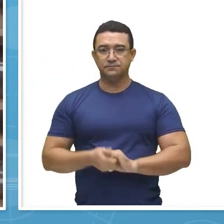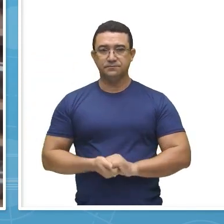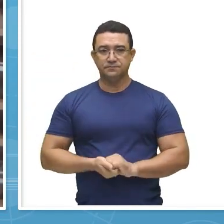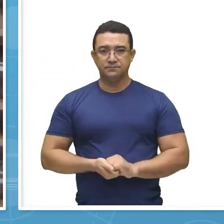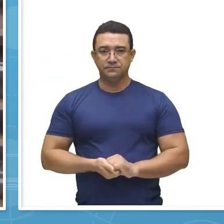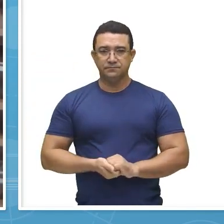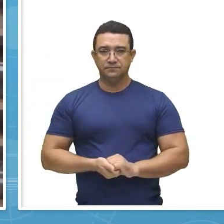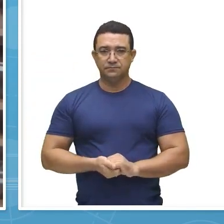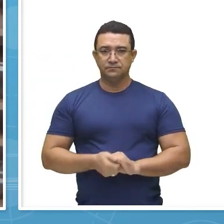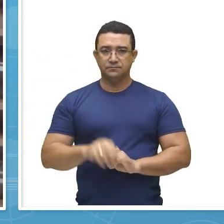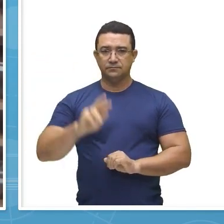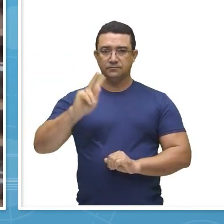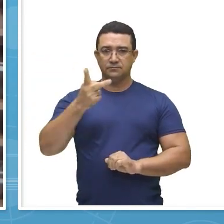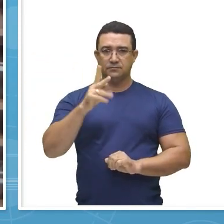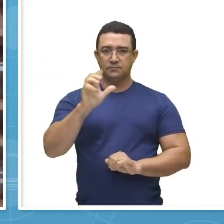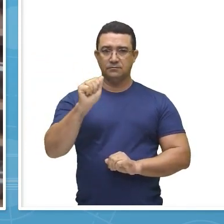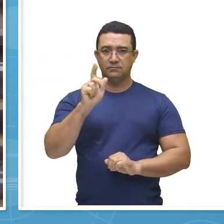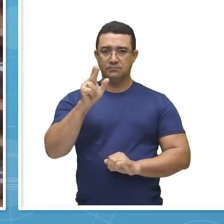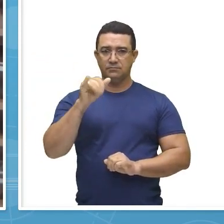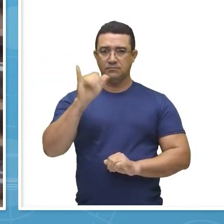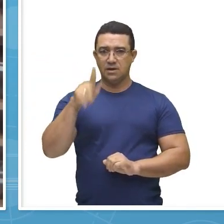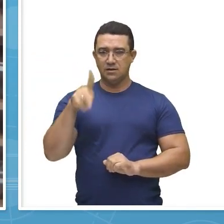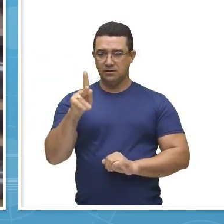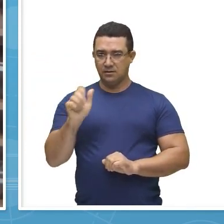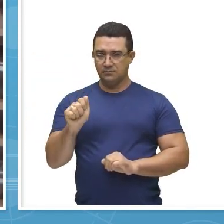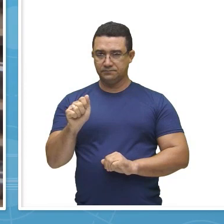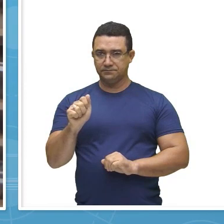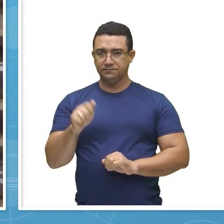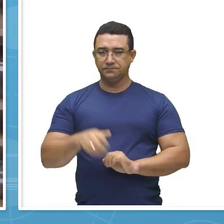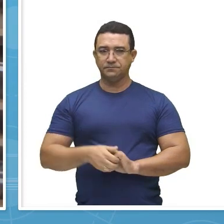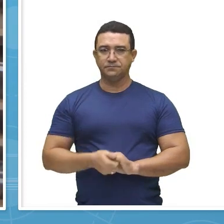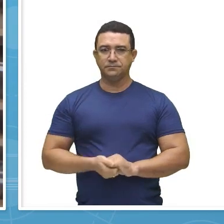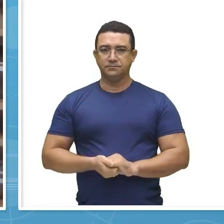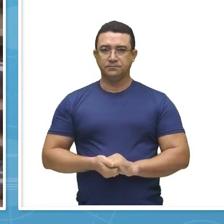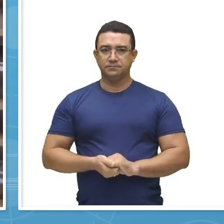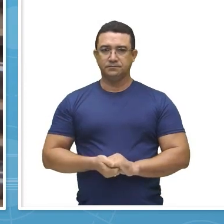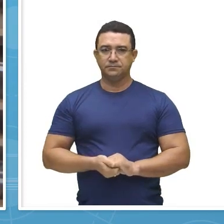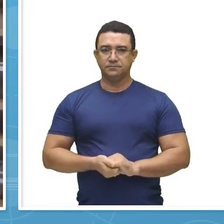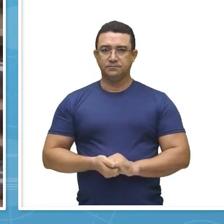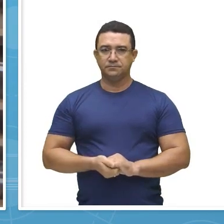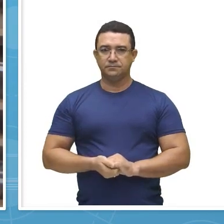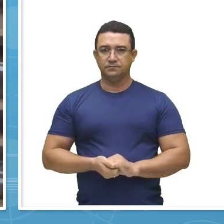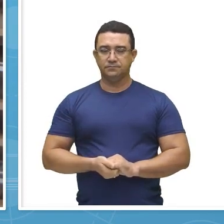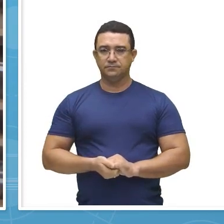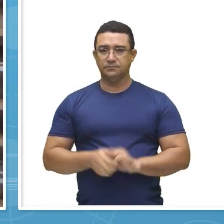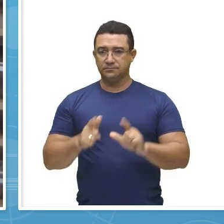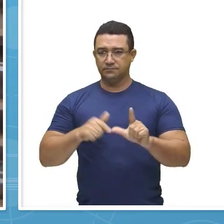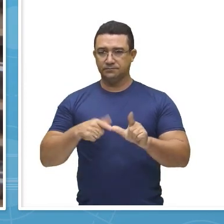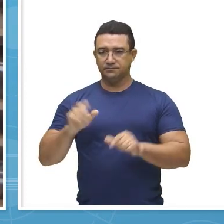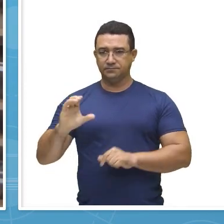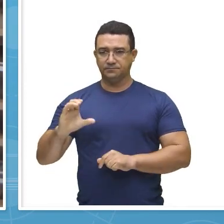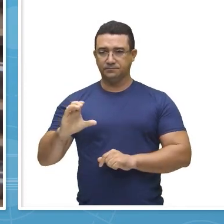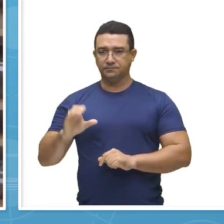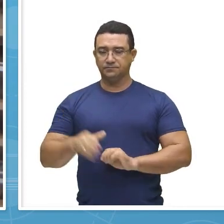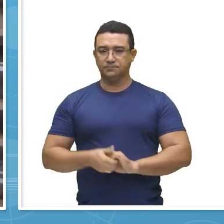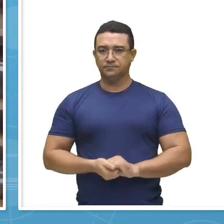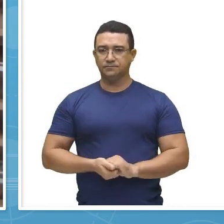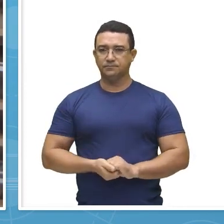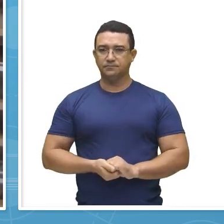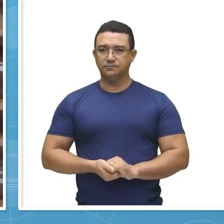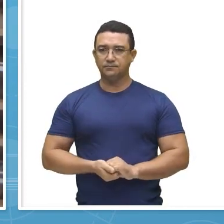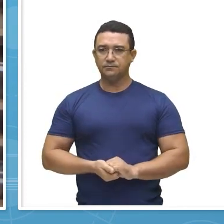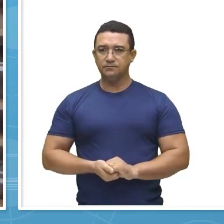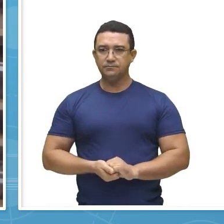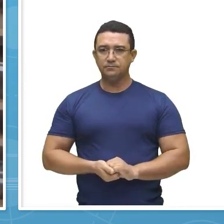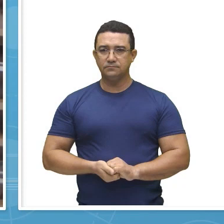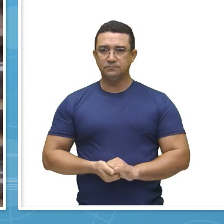A Árica, acho que é assim, né? Desculpa se eu falar o nome de alguém errado, tá bom? A Árica colocou aí a letra C também, que aí a